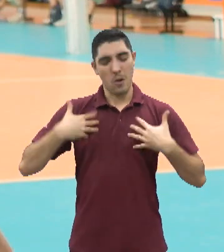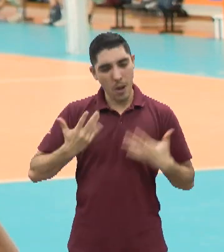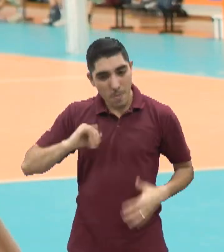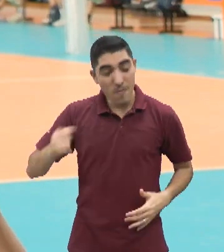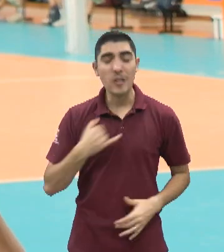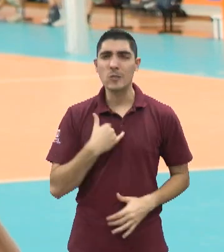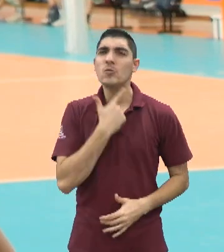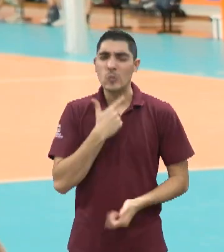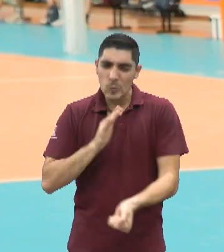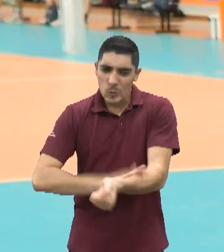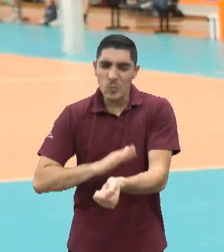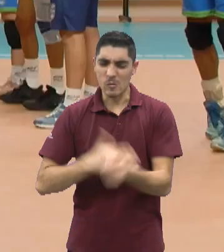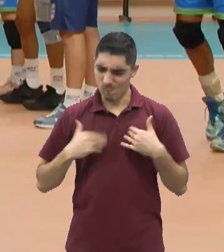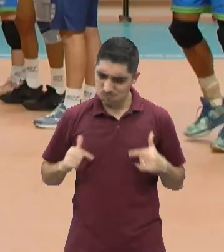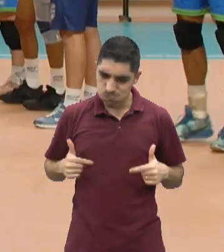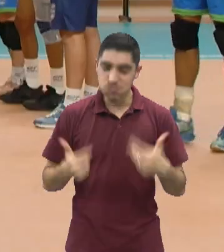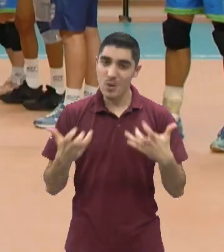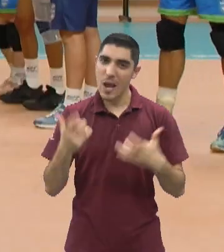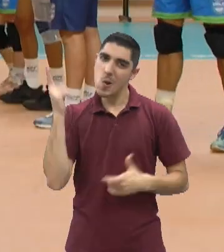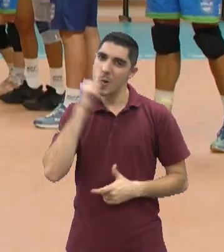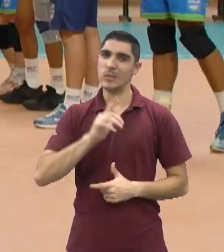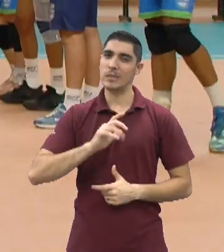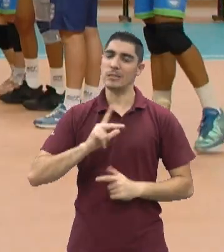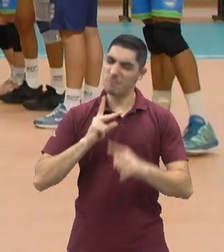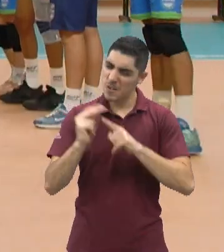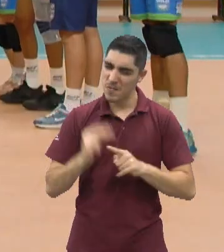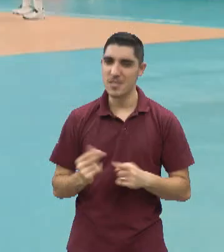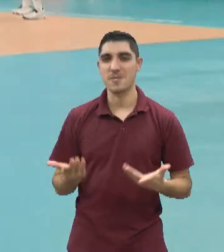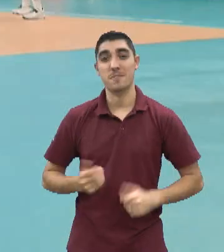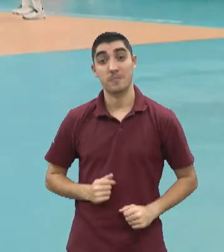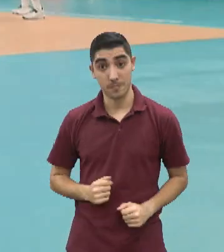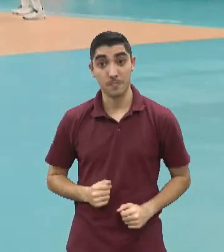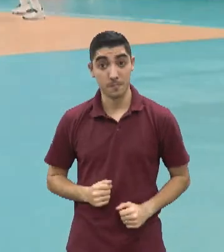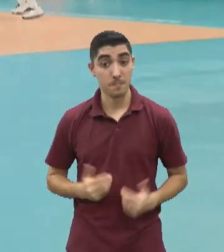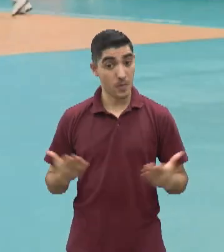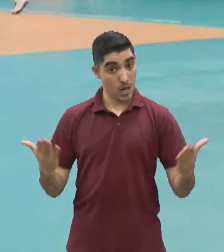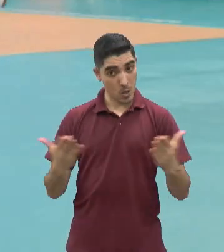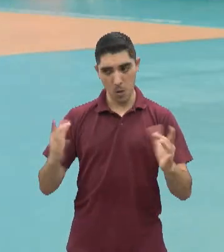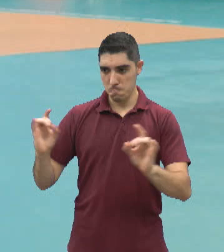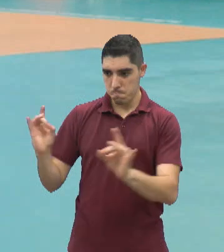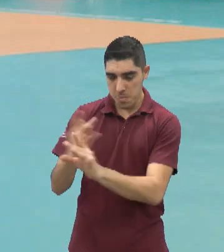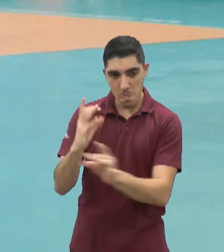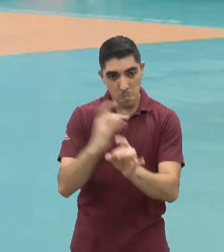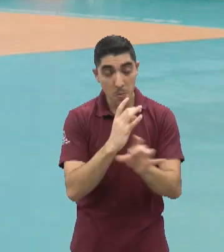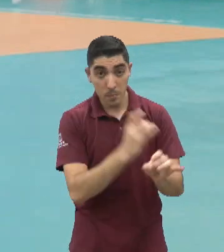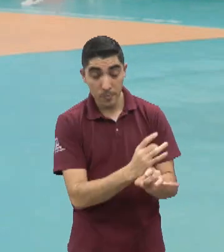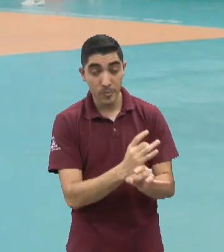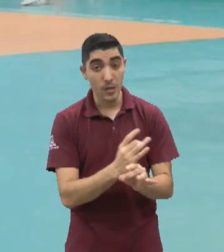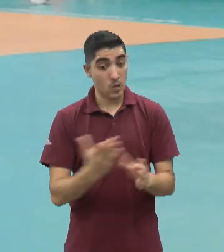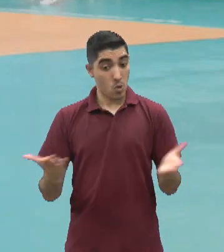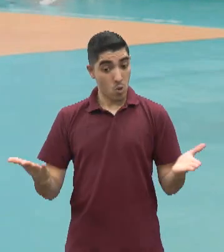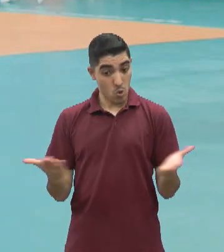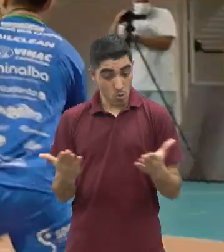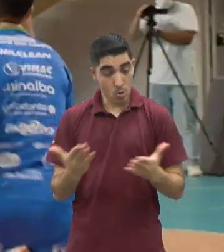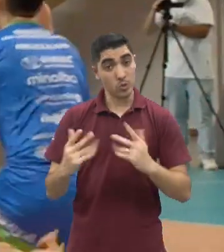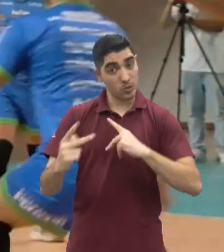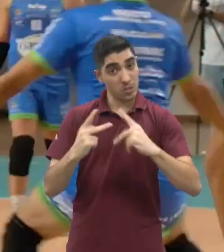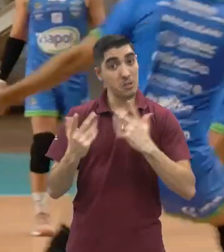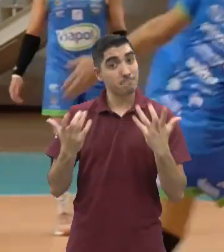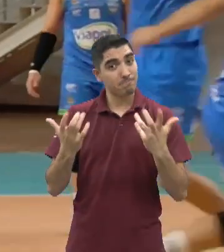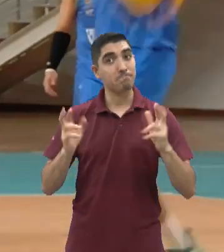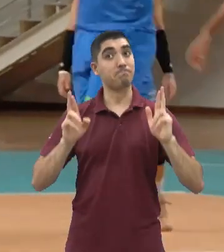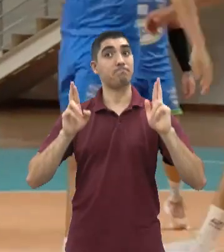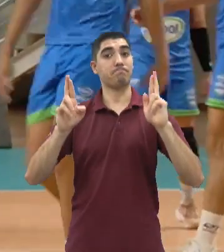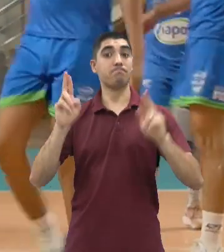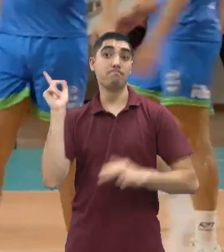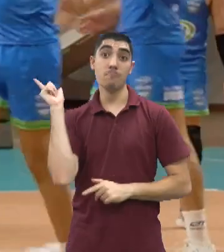e tenho certeza que vai ser uma temporada muito boa. Com tudo pronto e preparado, o São José espera começar a Superliga Masculina de Vôlei com a